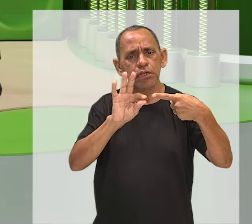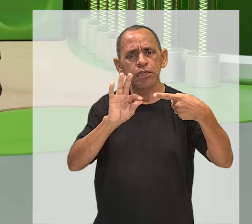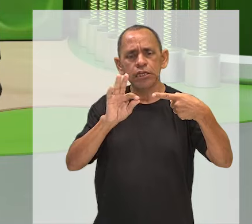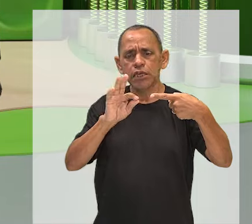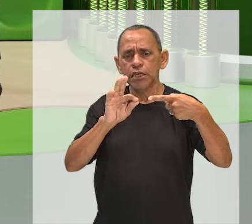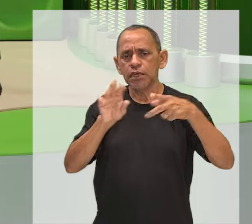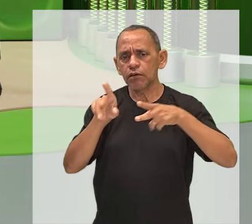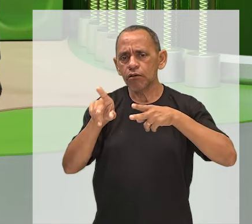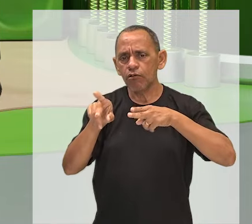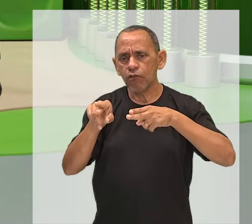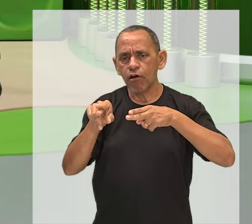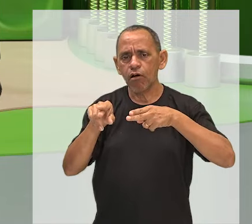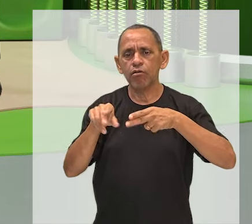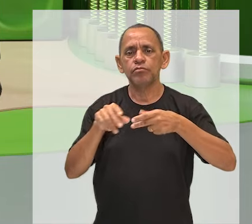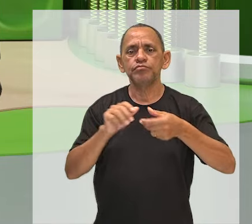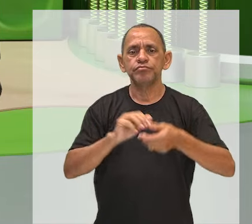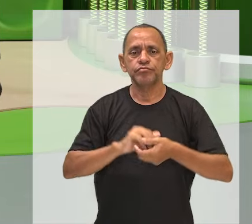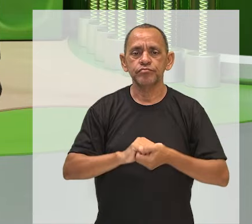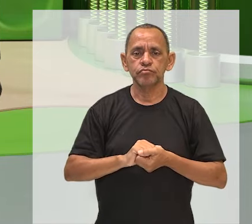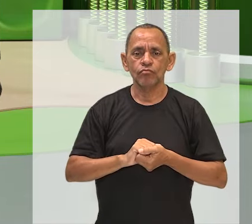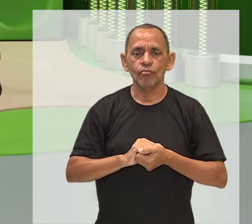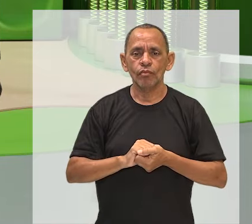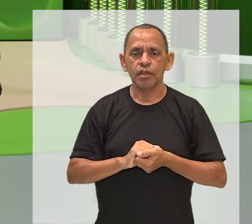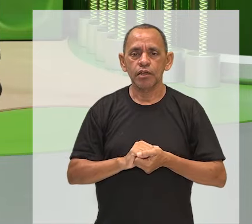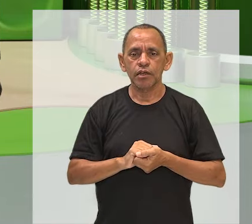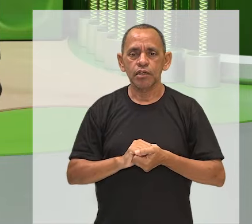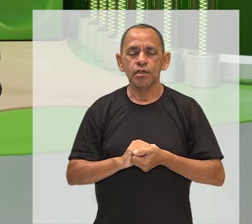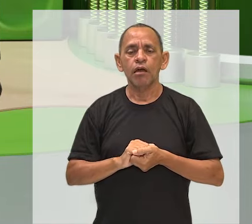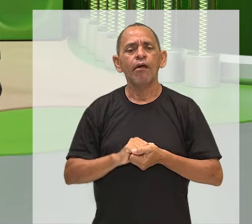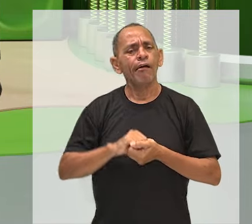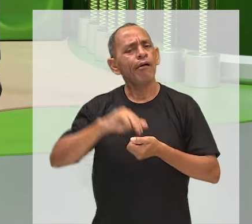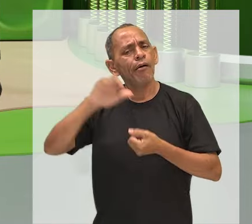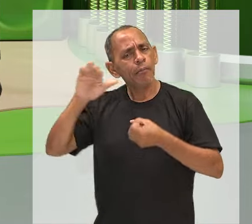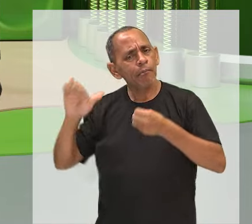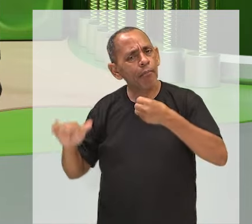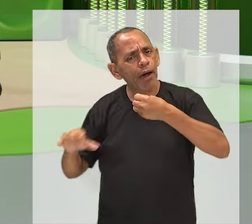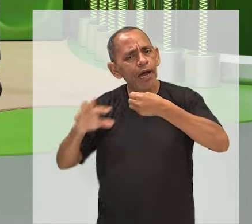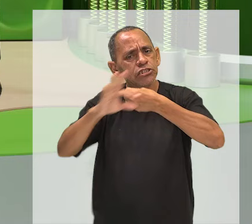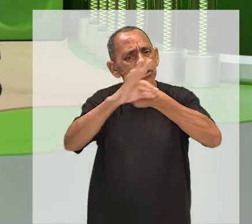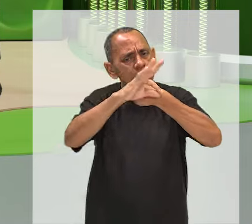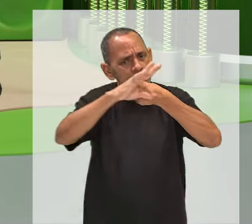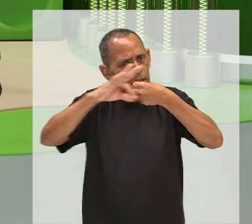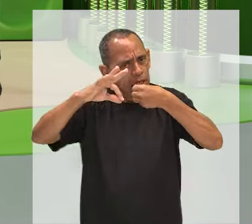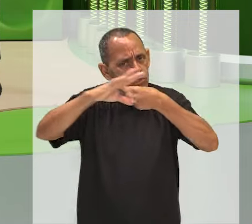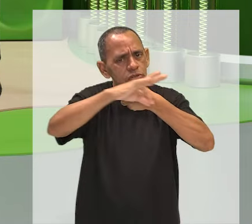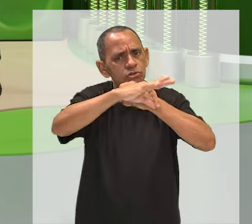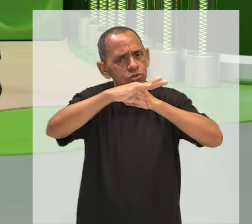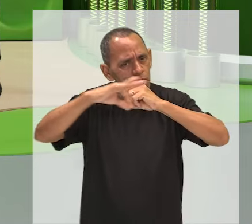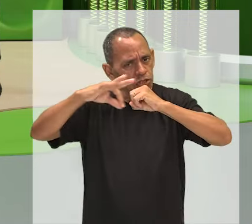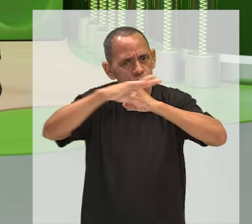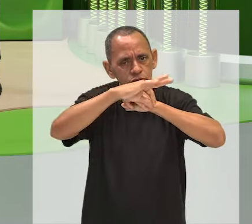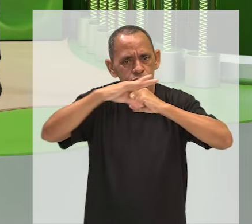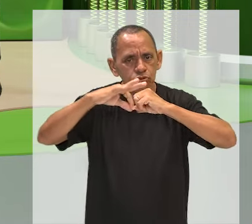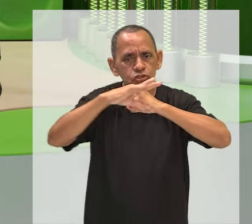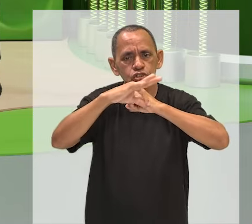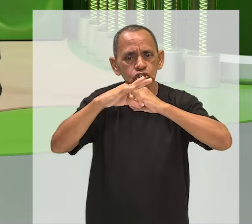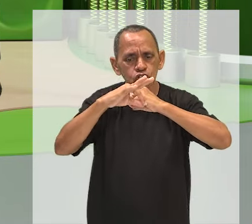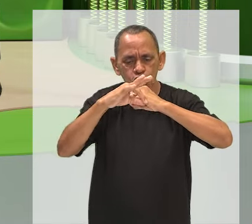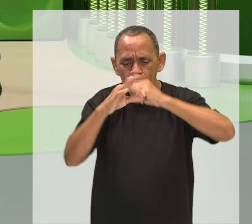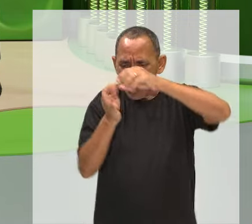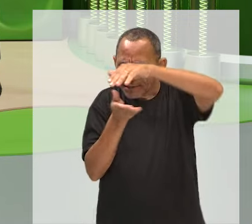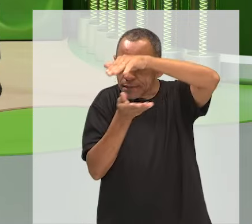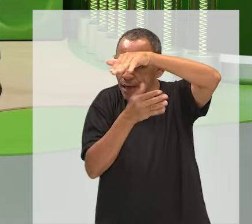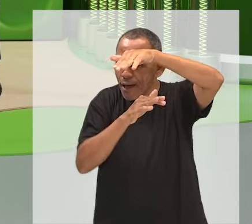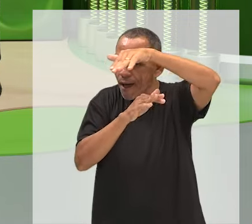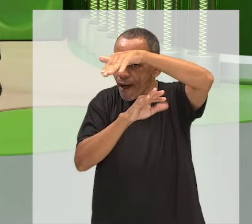áreas de baixas latitudes, certo? Ou seja, naquelas regiões que estão localizadas ali entre a linha do Equador e